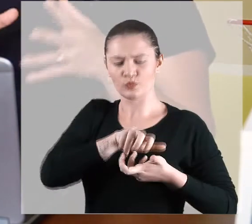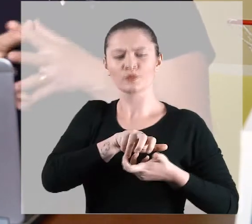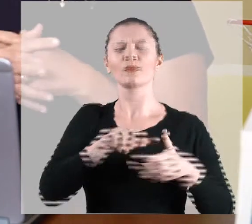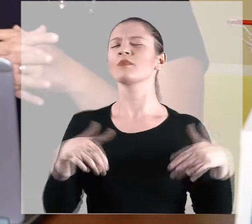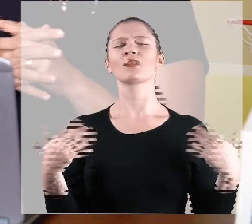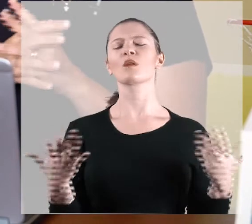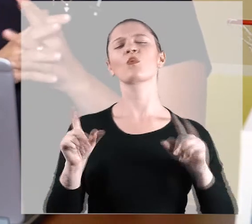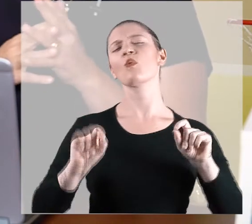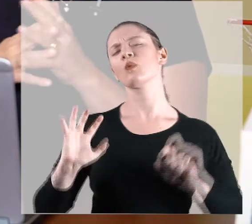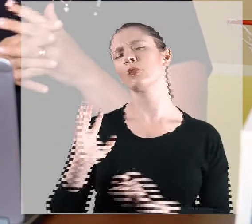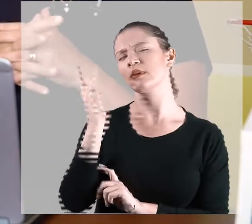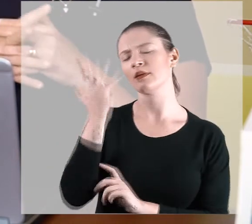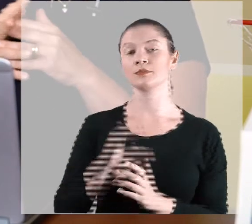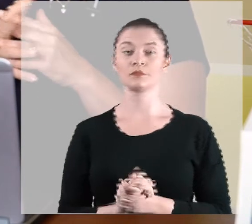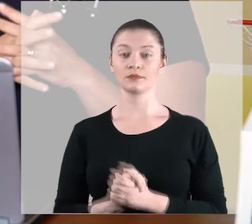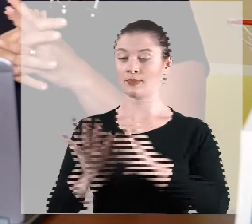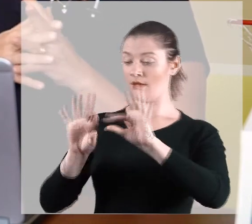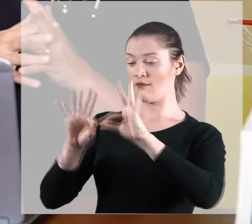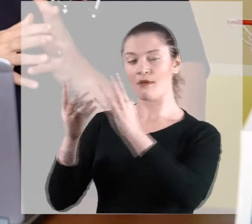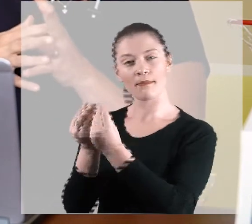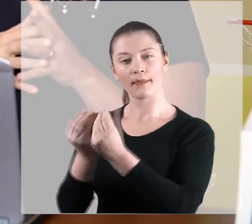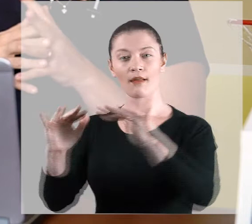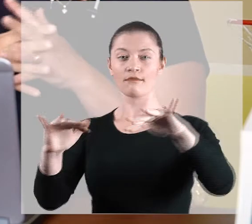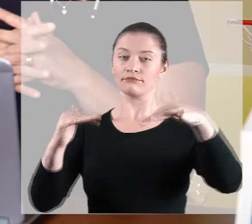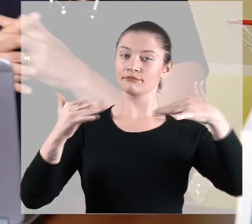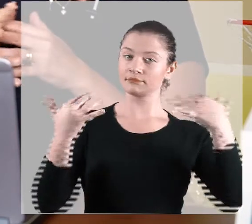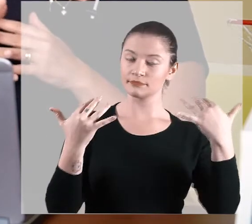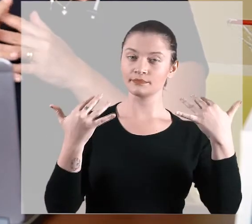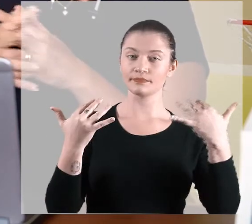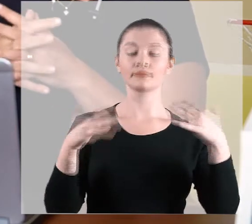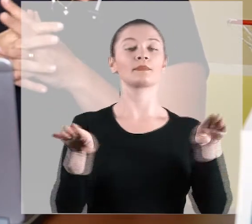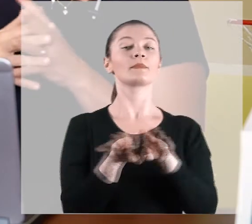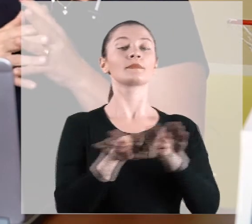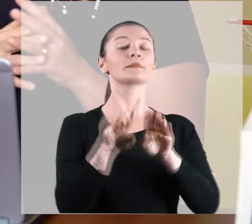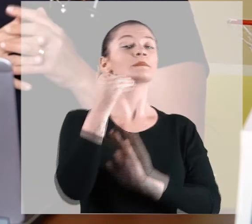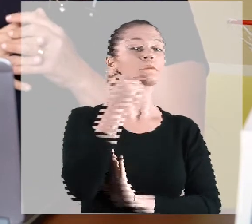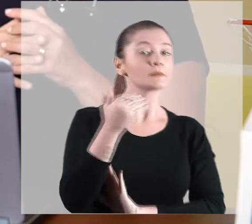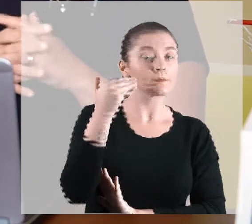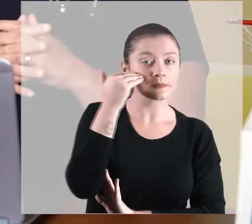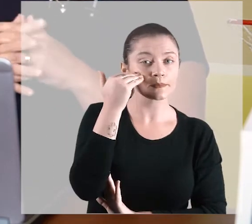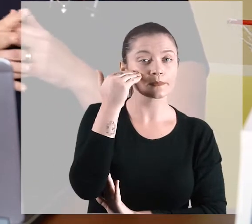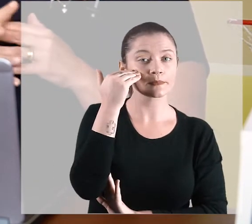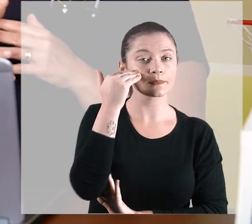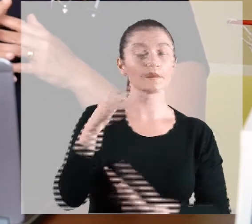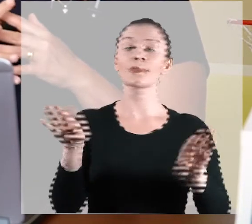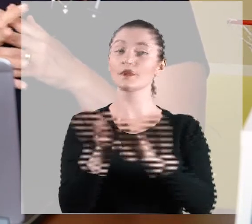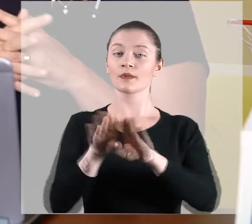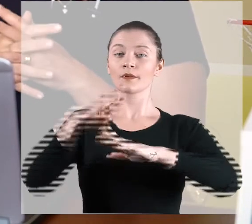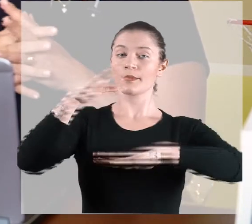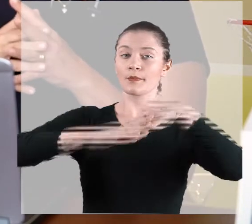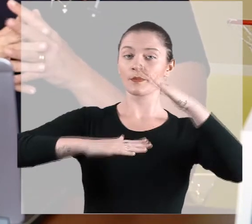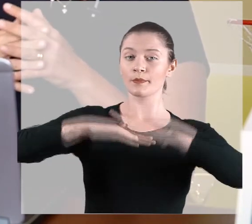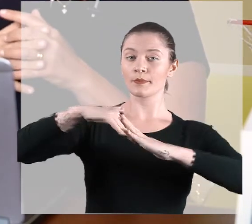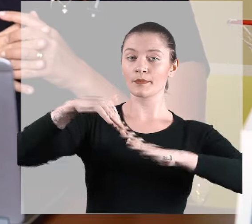termos gerais, né, para os pais que estão vendo, os adolescentes, os